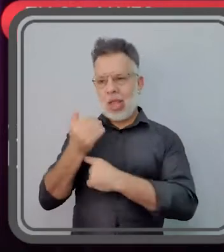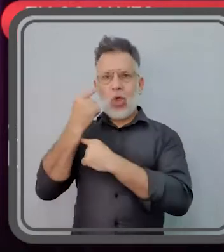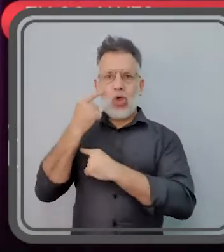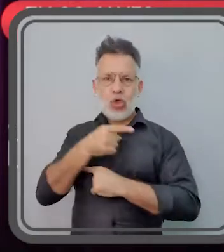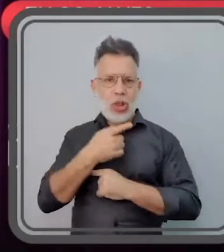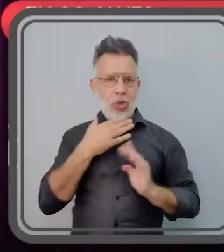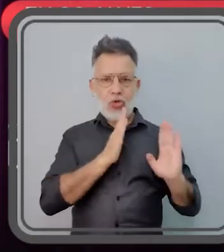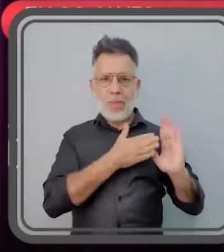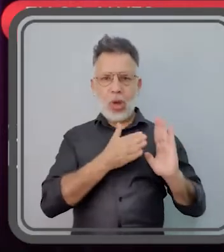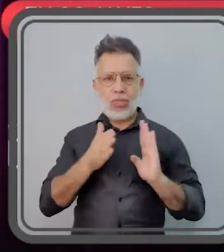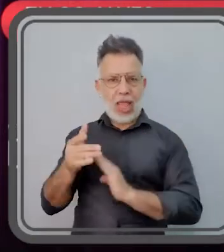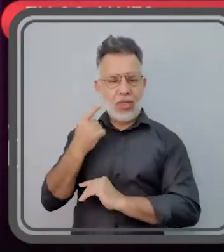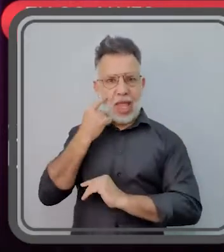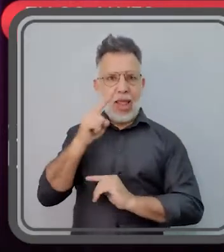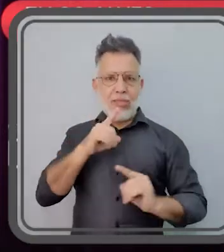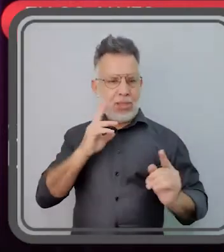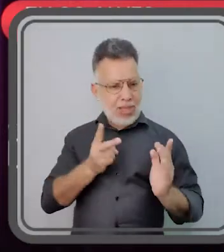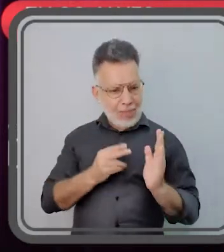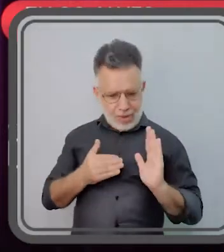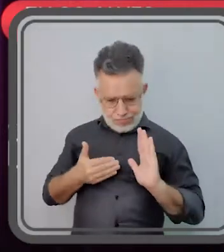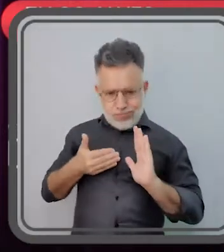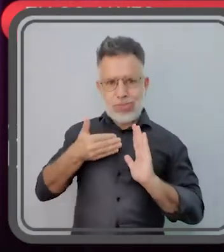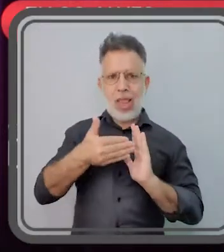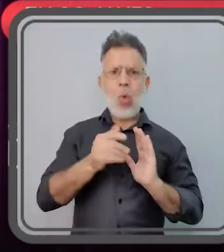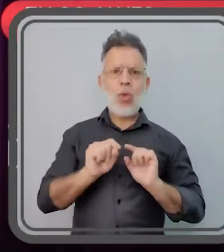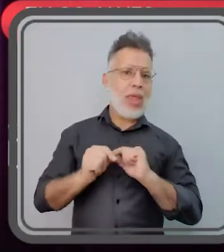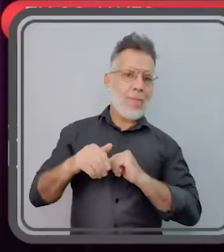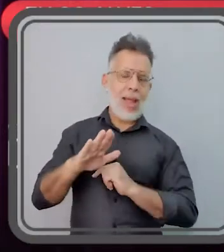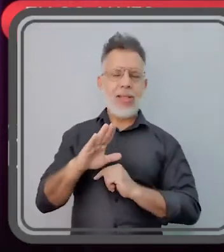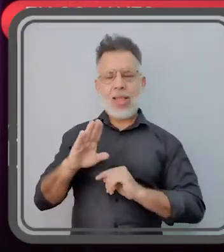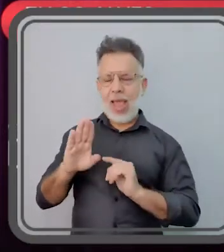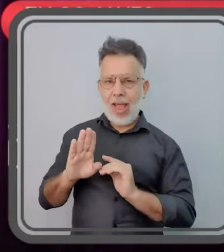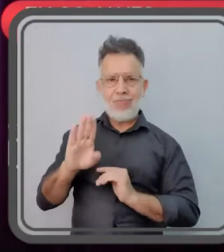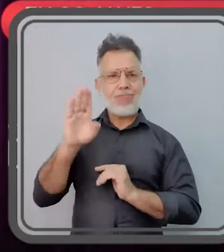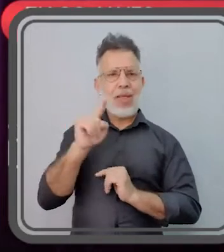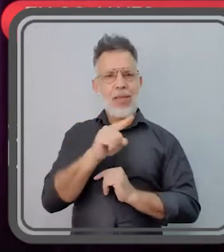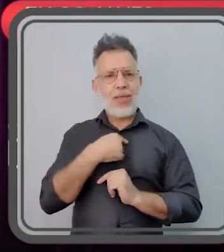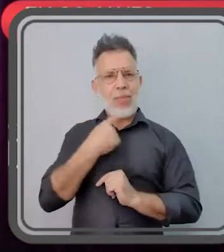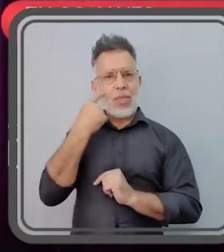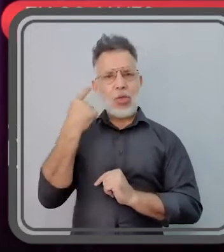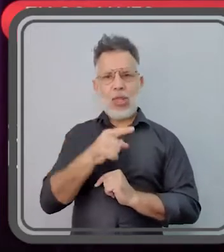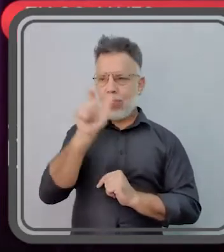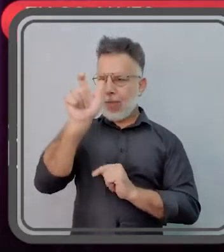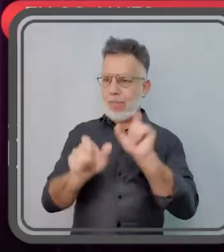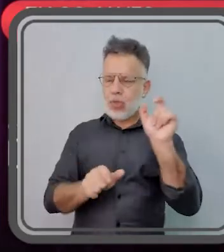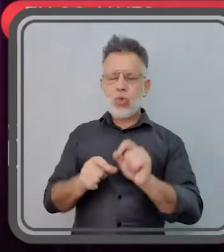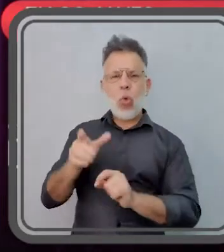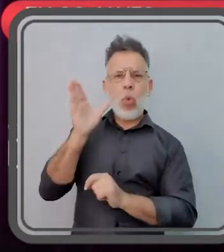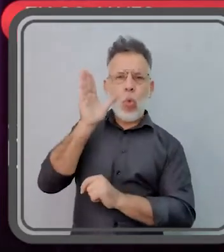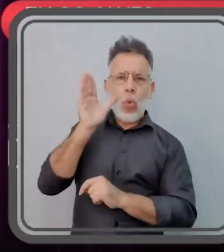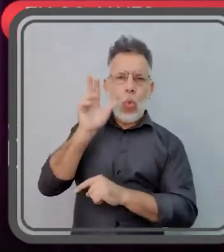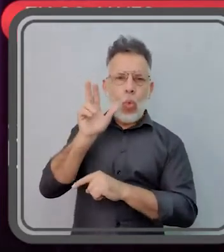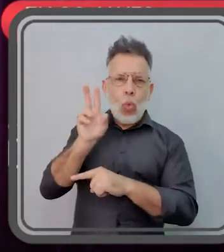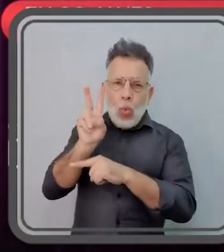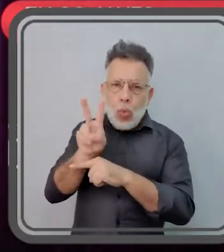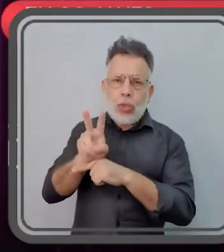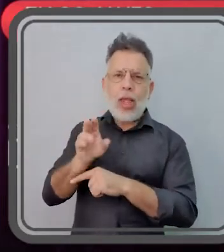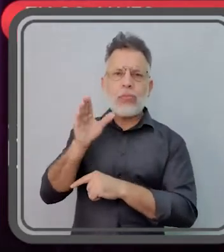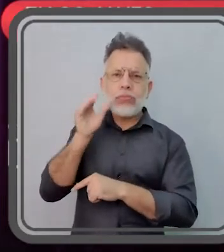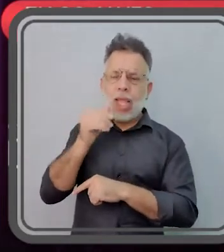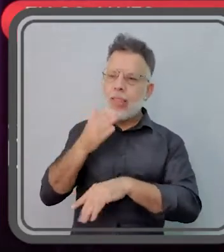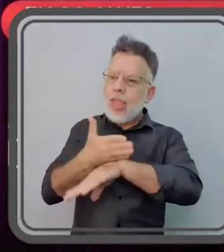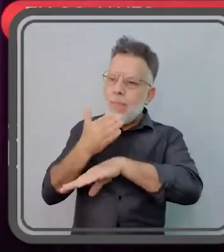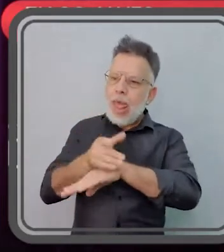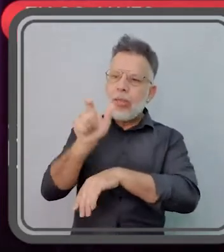os processos e estar sempre na ponta do que é mais avançado, também esse olhar para a pessoa, para o cuidado e garantir que você tenha práticas que